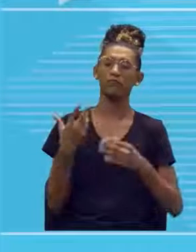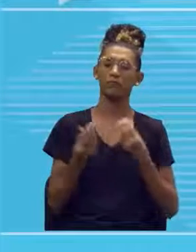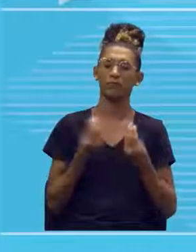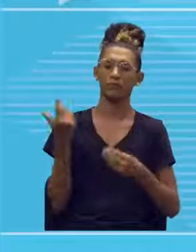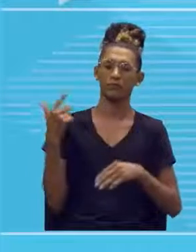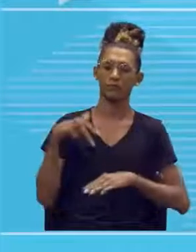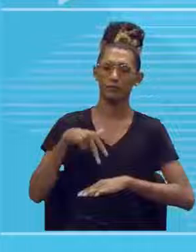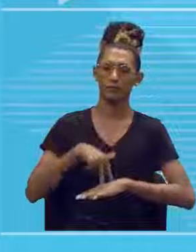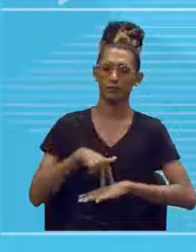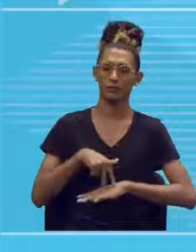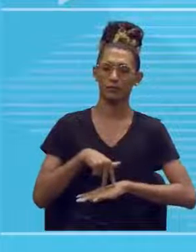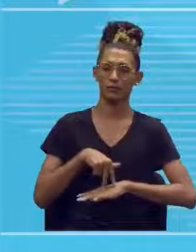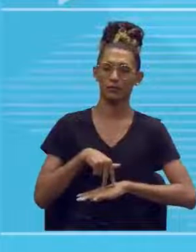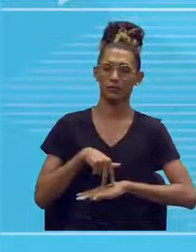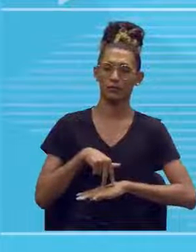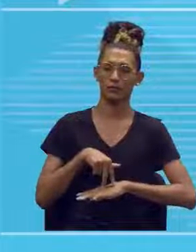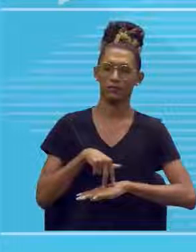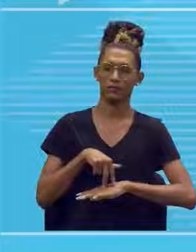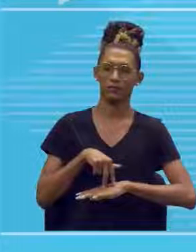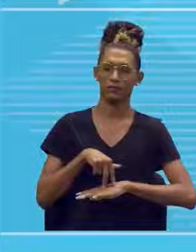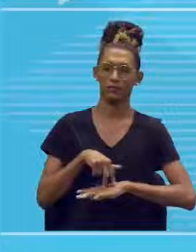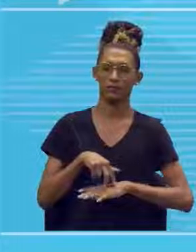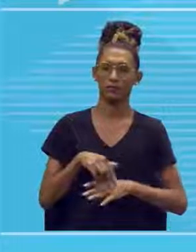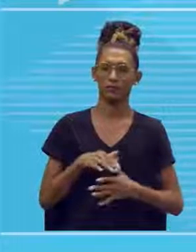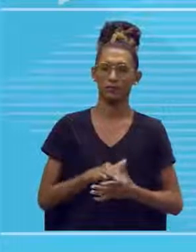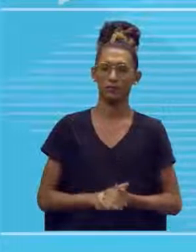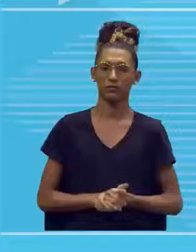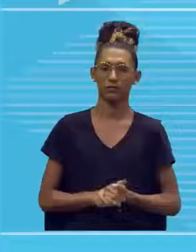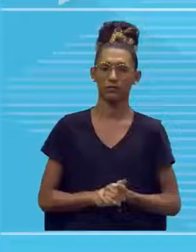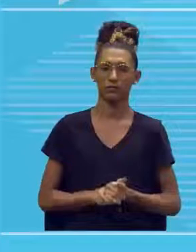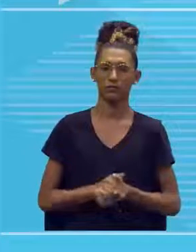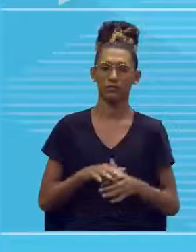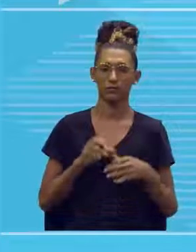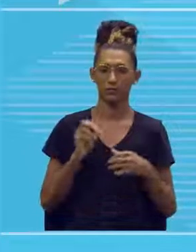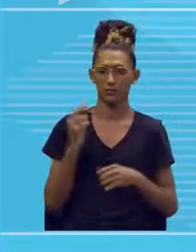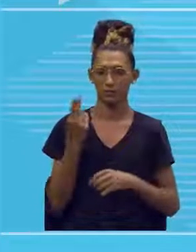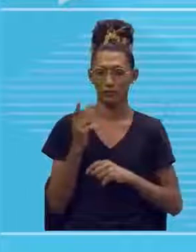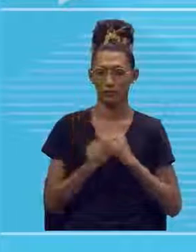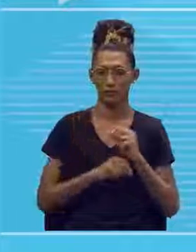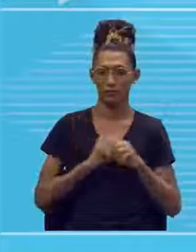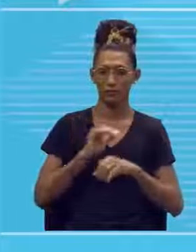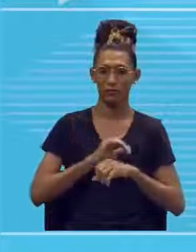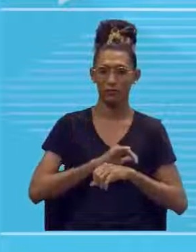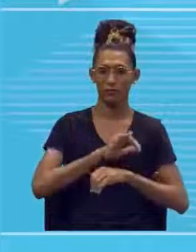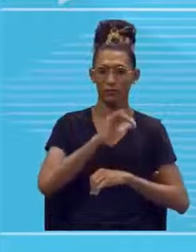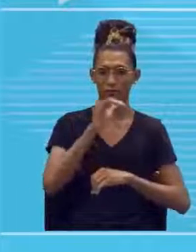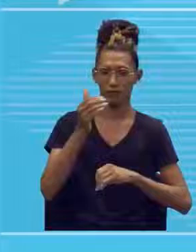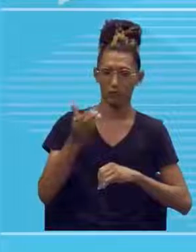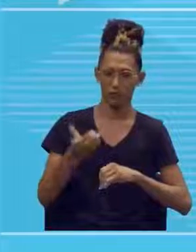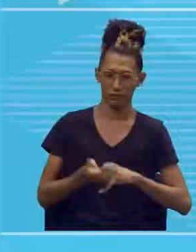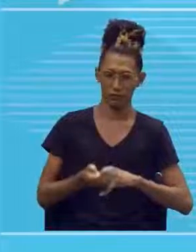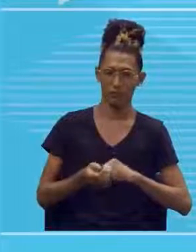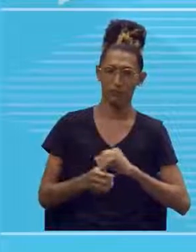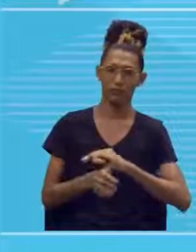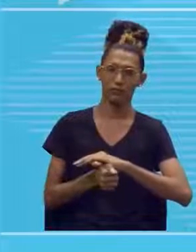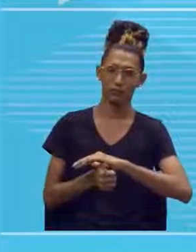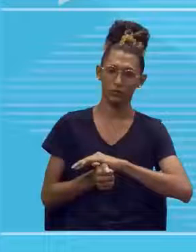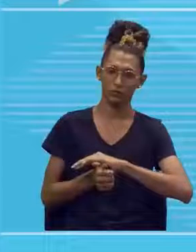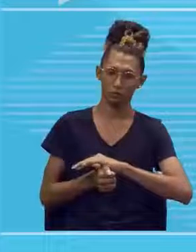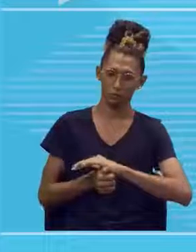que se equilibravam nas costas ou melhor no casco de uma tartaruga gigante